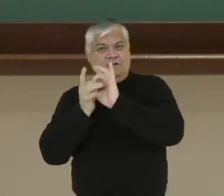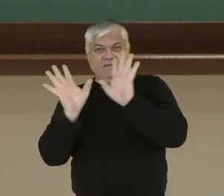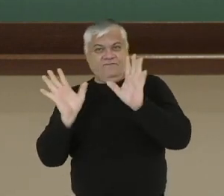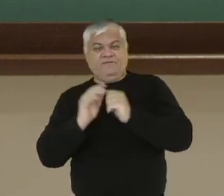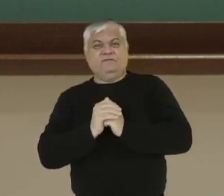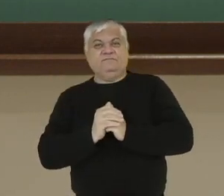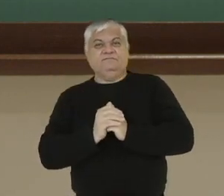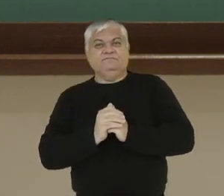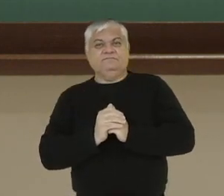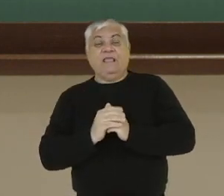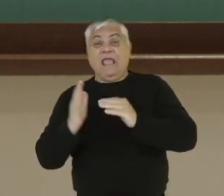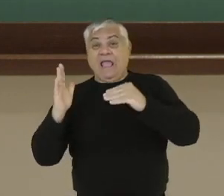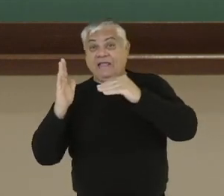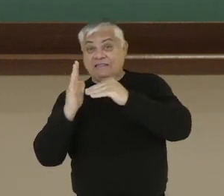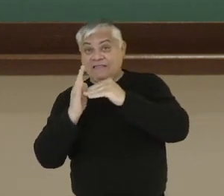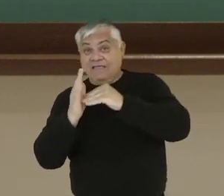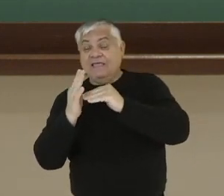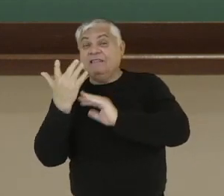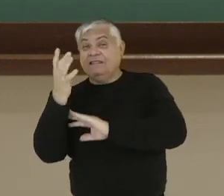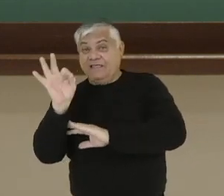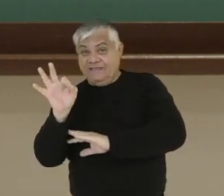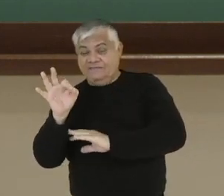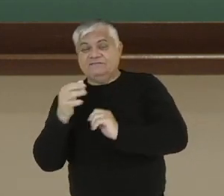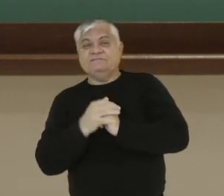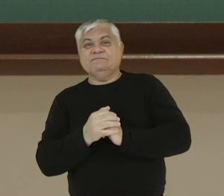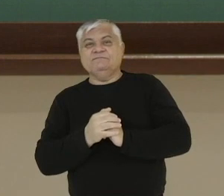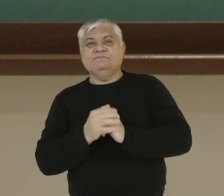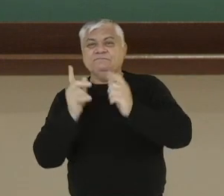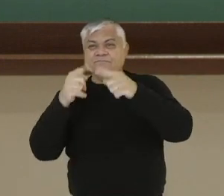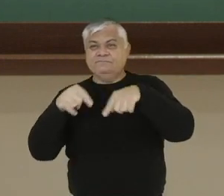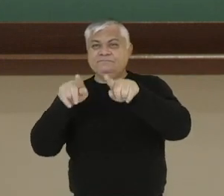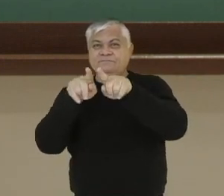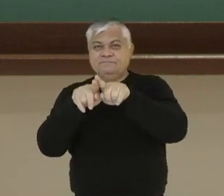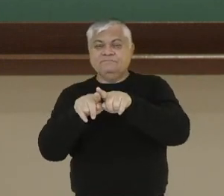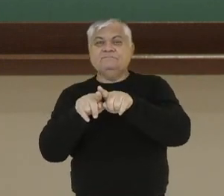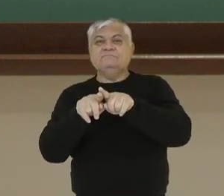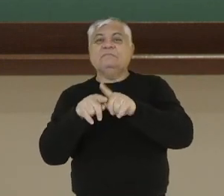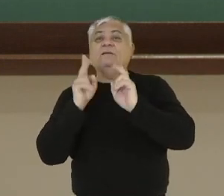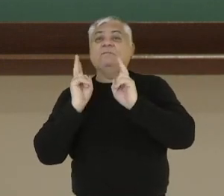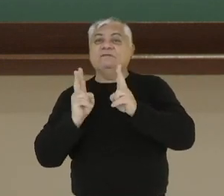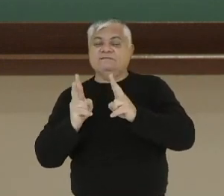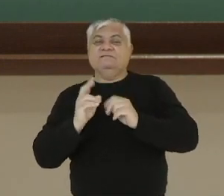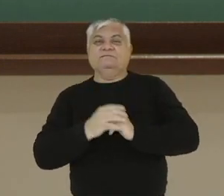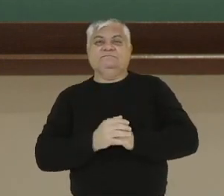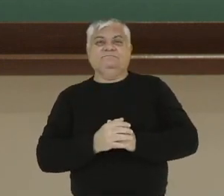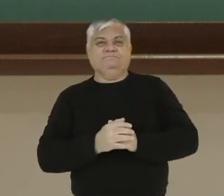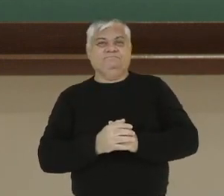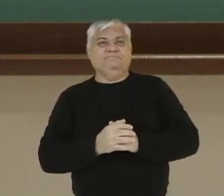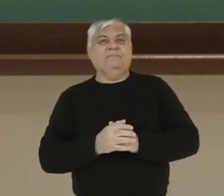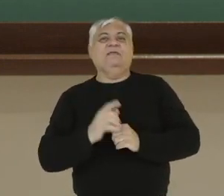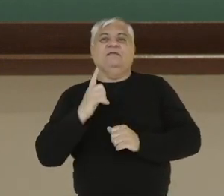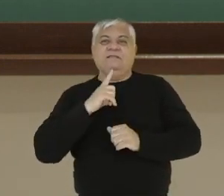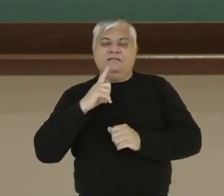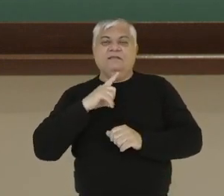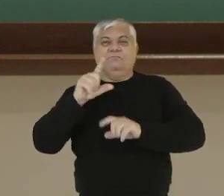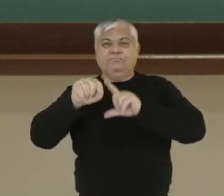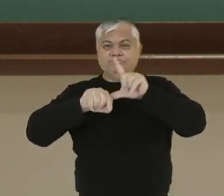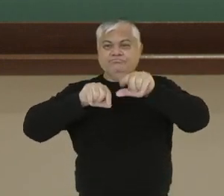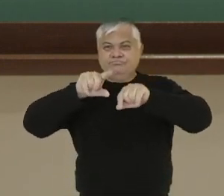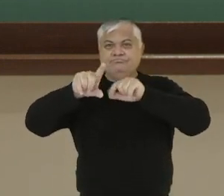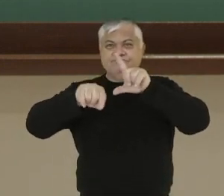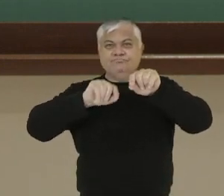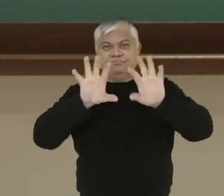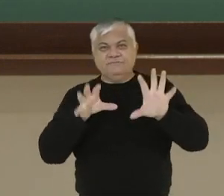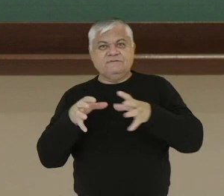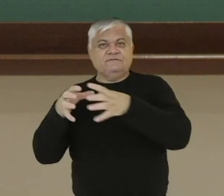eu não pode ter repetição, aí uma escolha vai depender sempre da escolha anterior, em que eu vou ter que ir retirando as escolhas